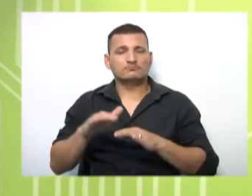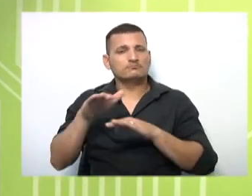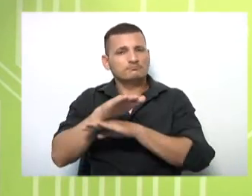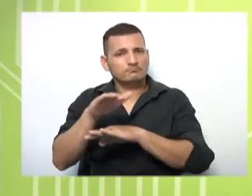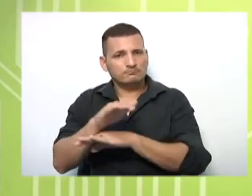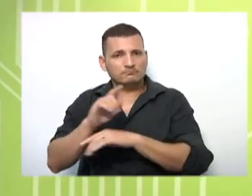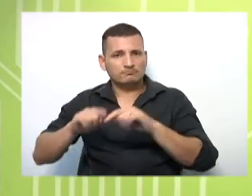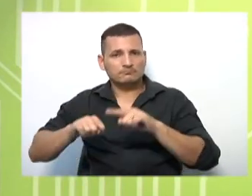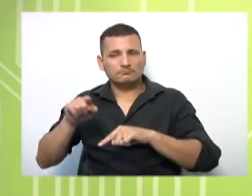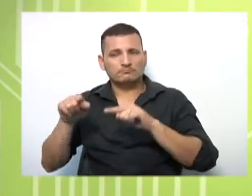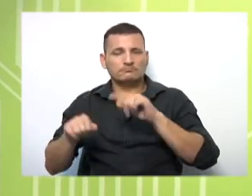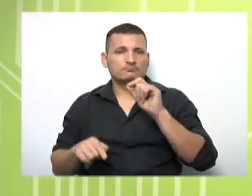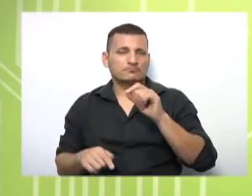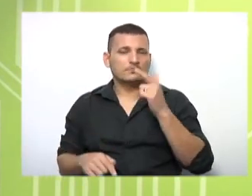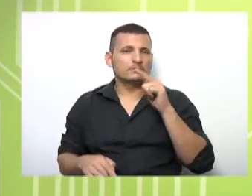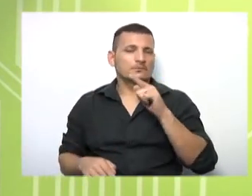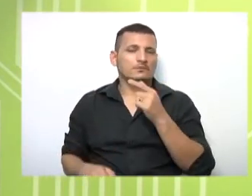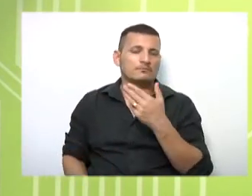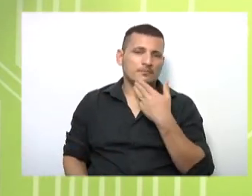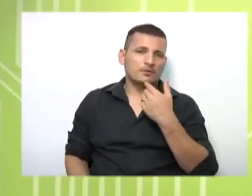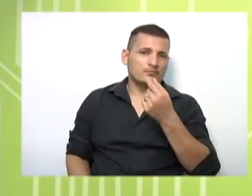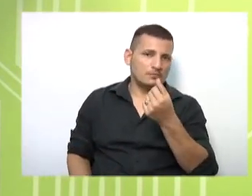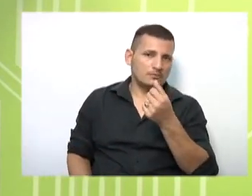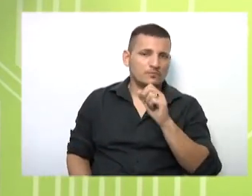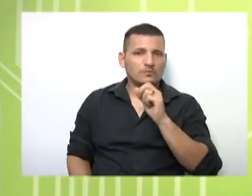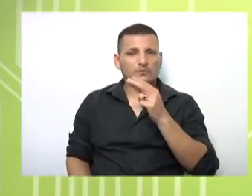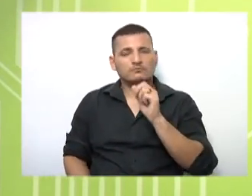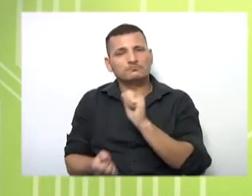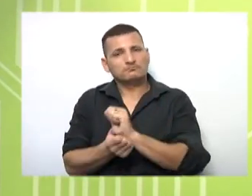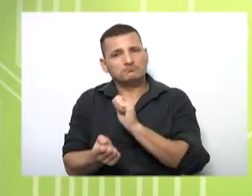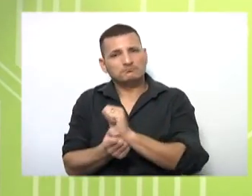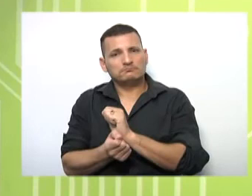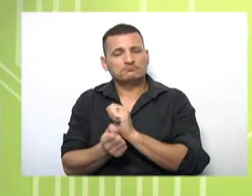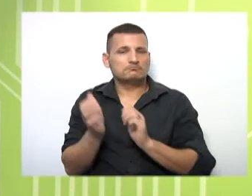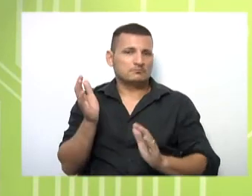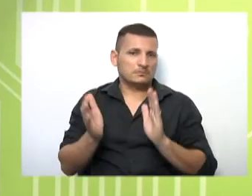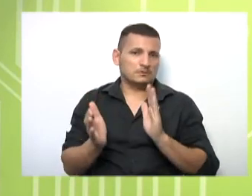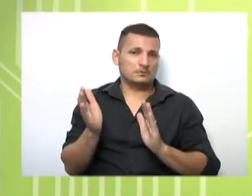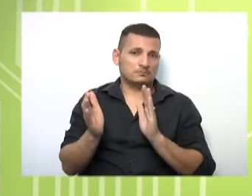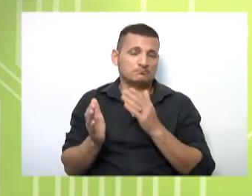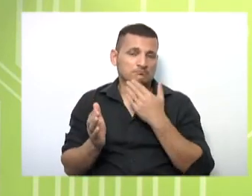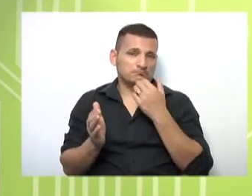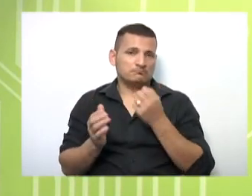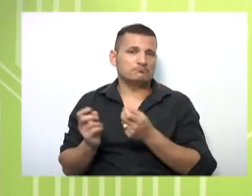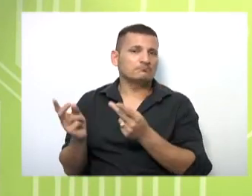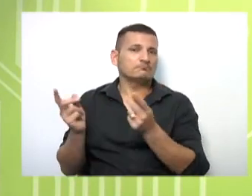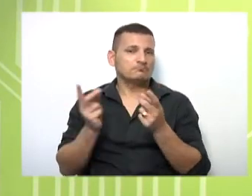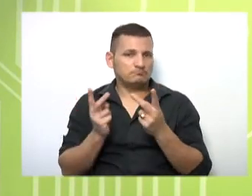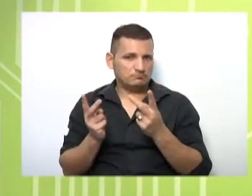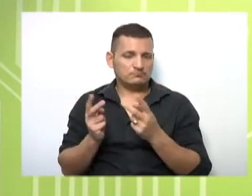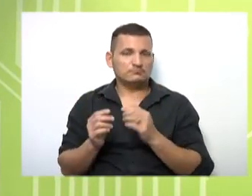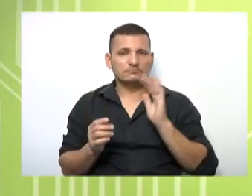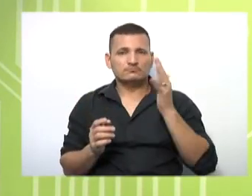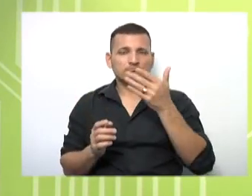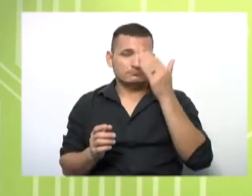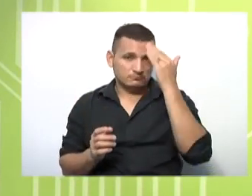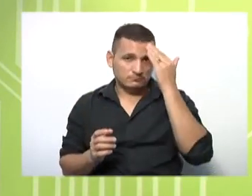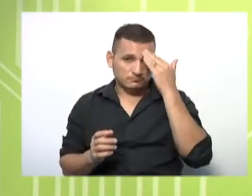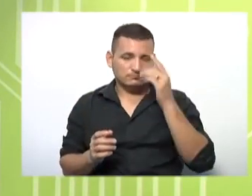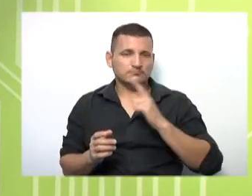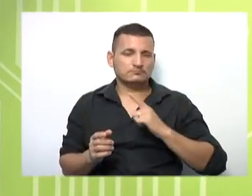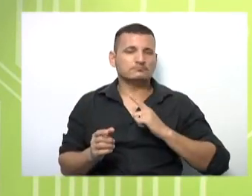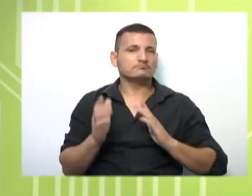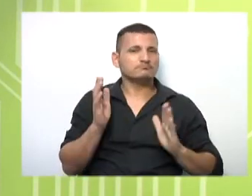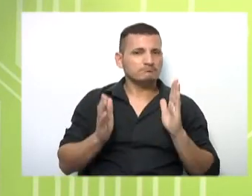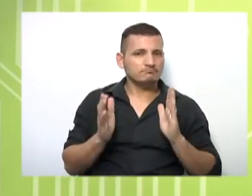conseguir um melhor preço ou para esperar uma melhor época de escoamento da produção. Todos aqui sabemos que temos nossas